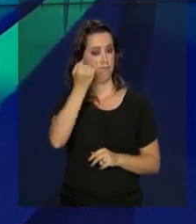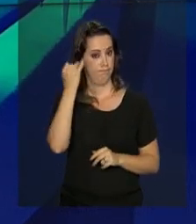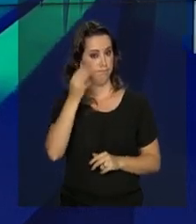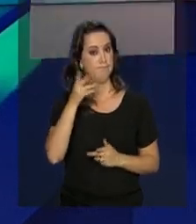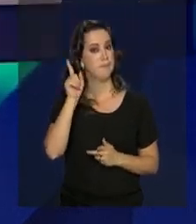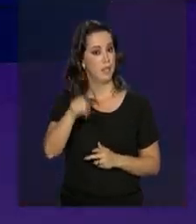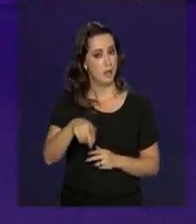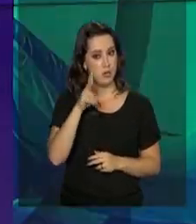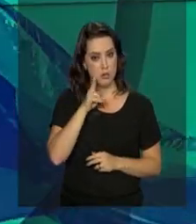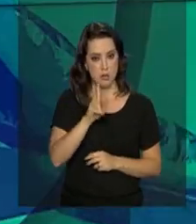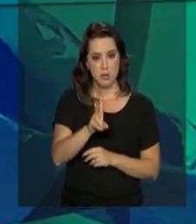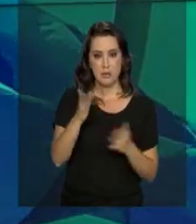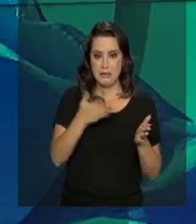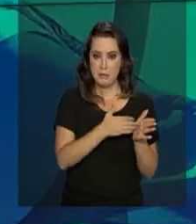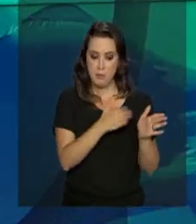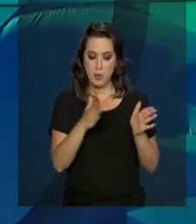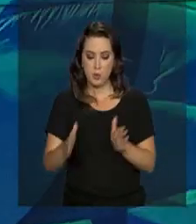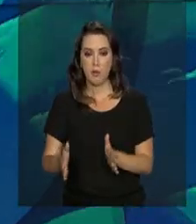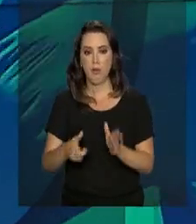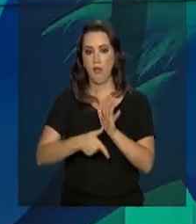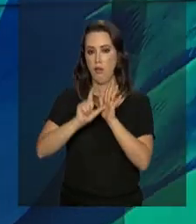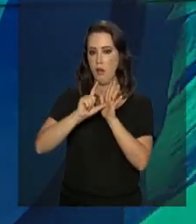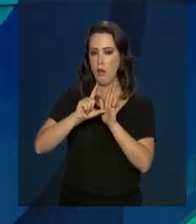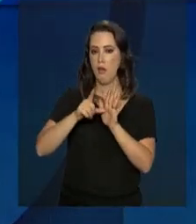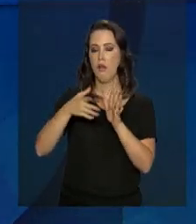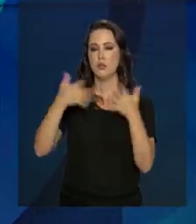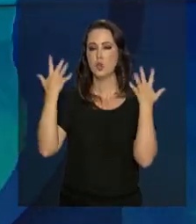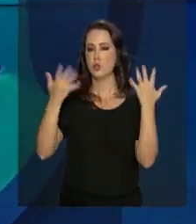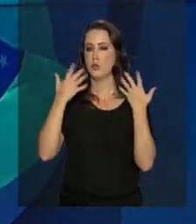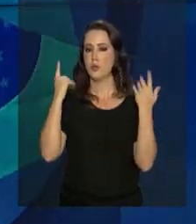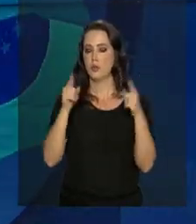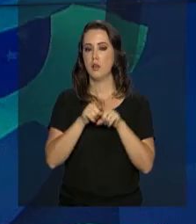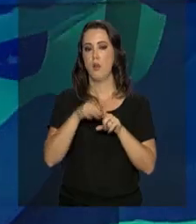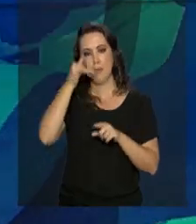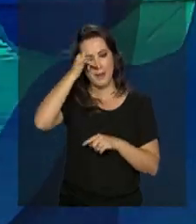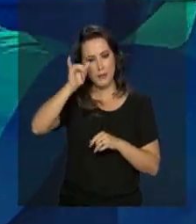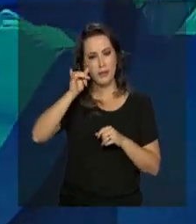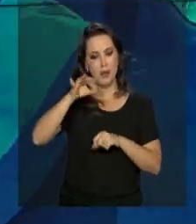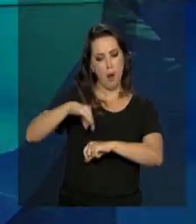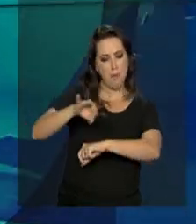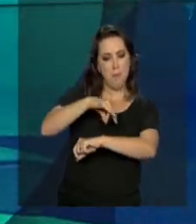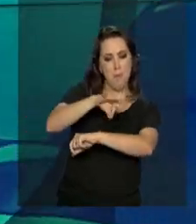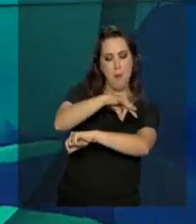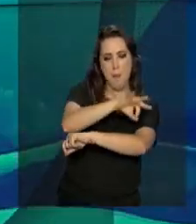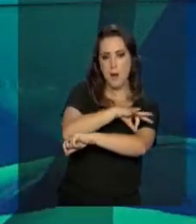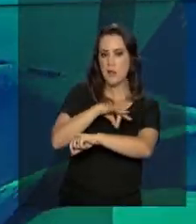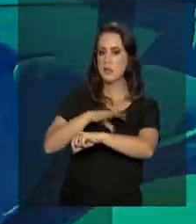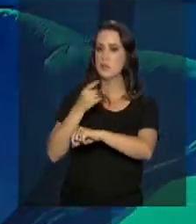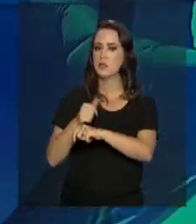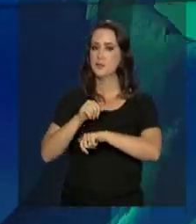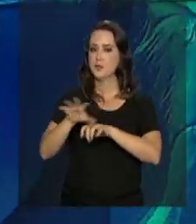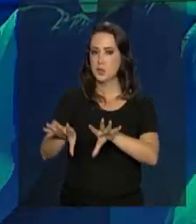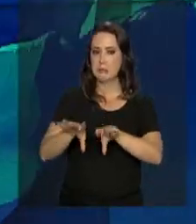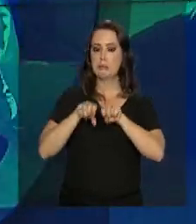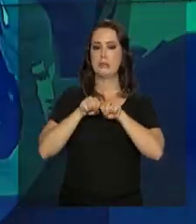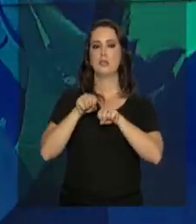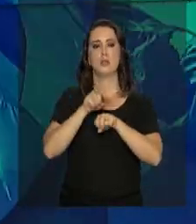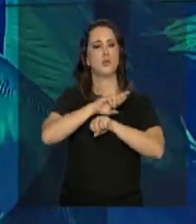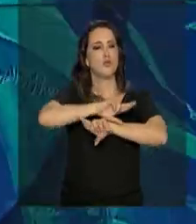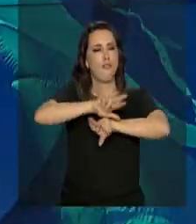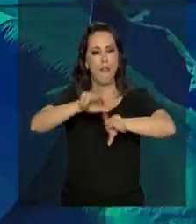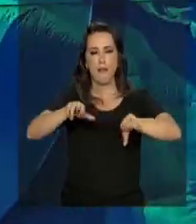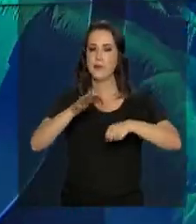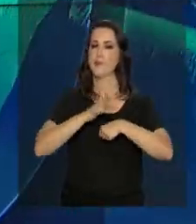de intensificar neste período que antecede o verão as ações de prevenção contra o mosquito que transmite dengue zica